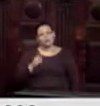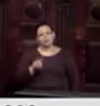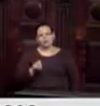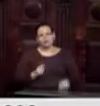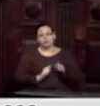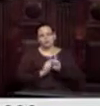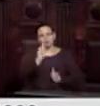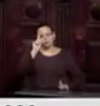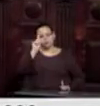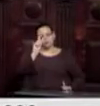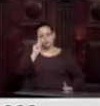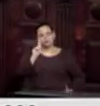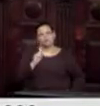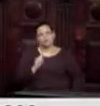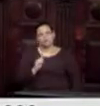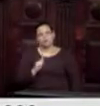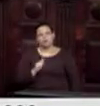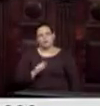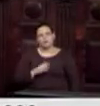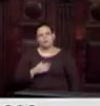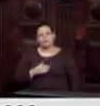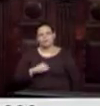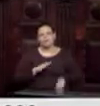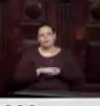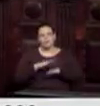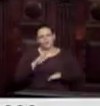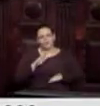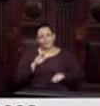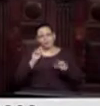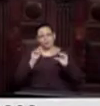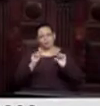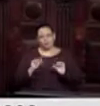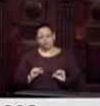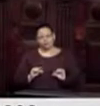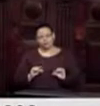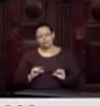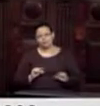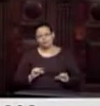primário estava cada vez mais reduzido.